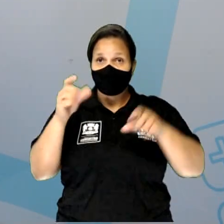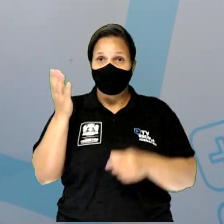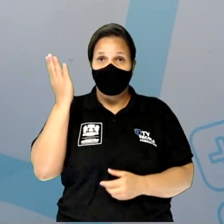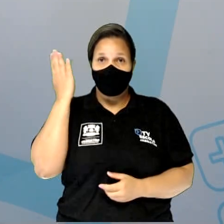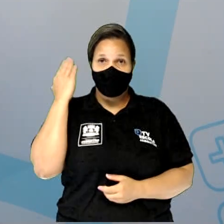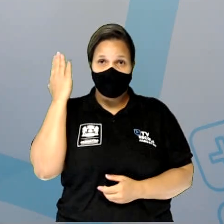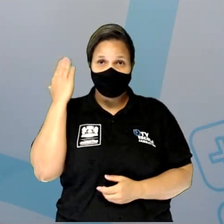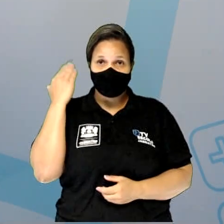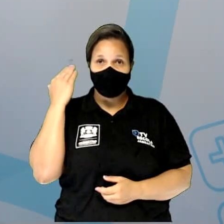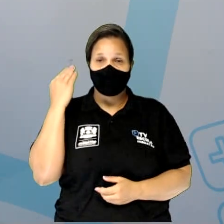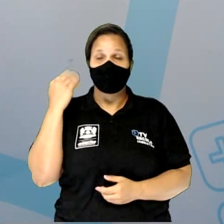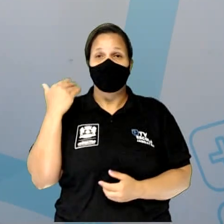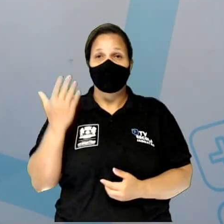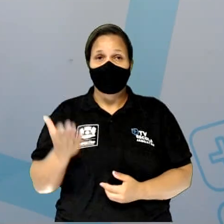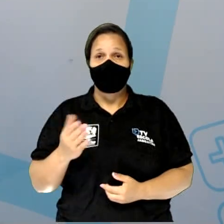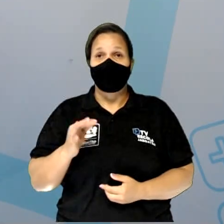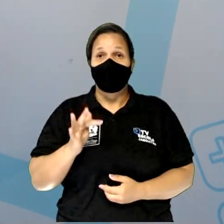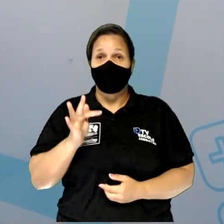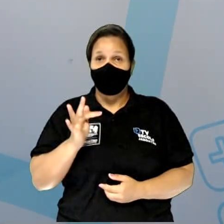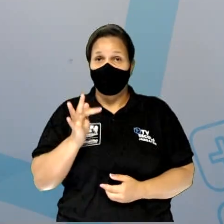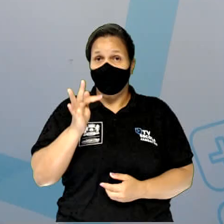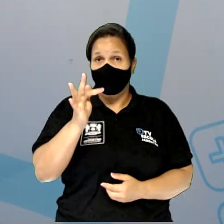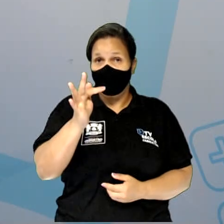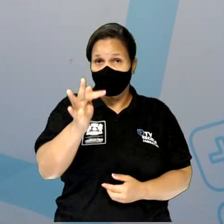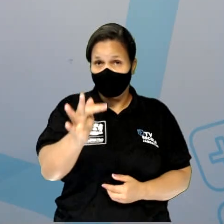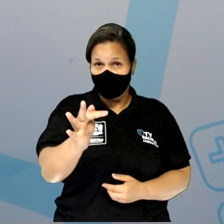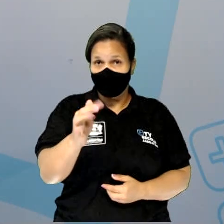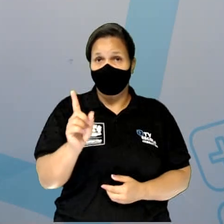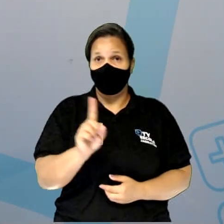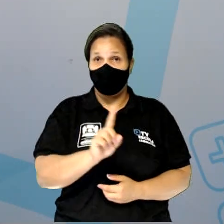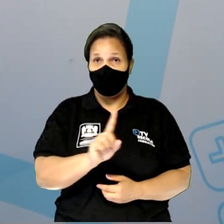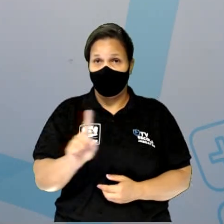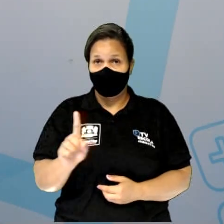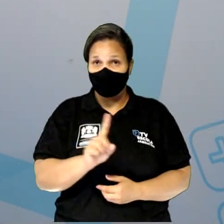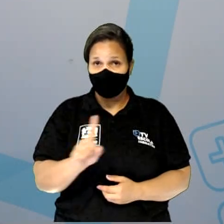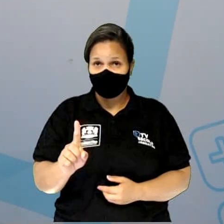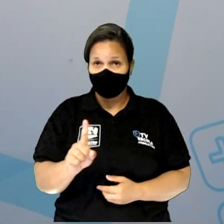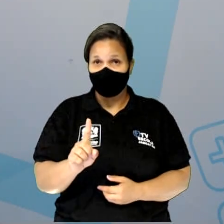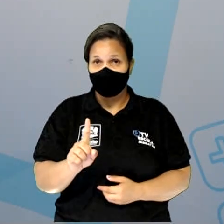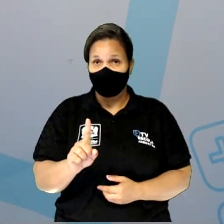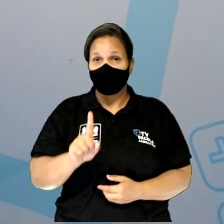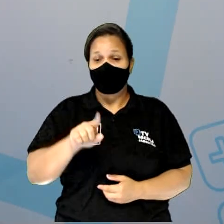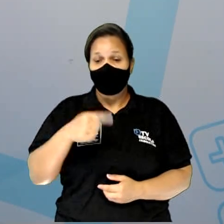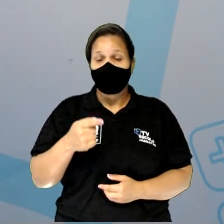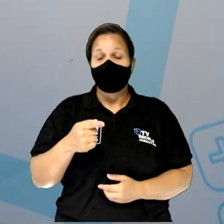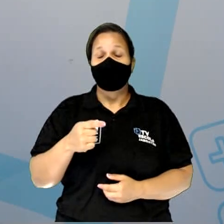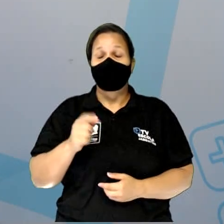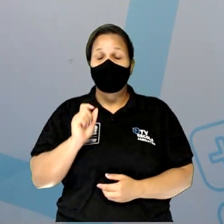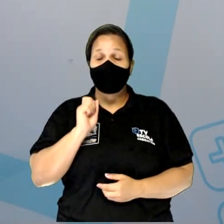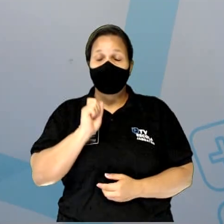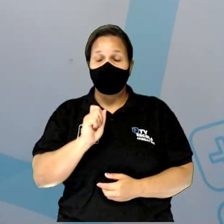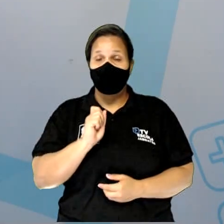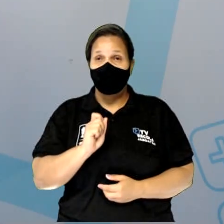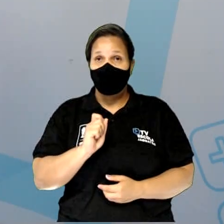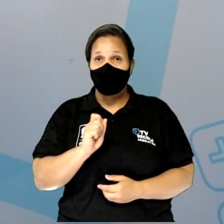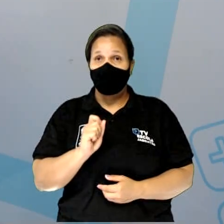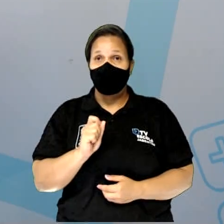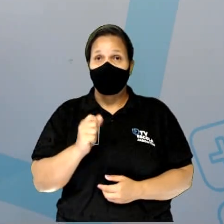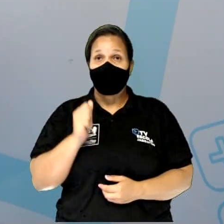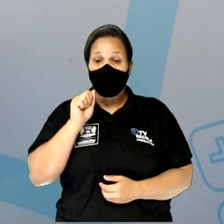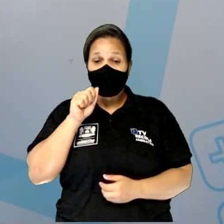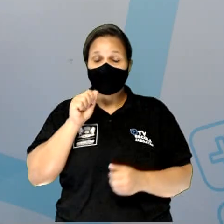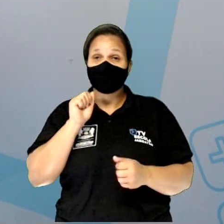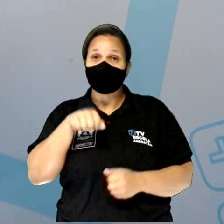sentença, que é o futuro, na forma negativa, e a segunda parte da sentença na forma afirmativa. She won't come to